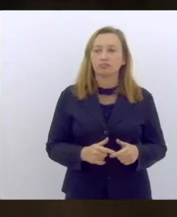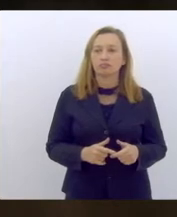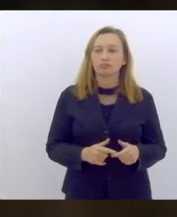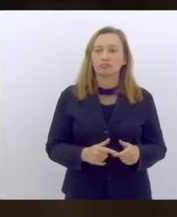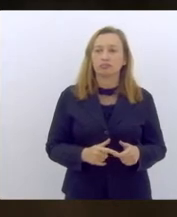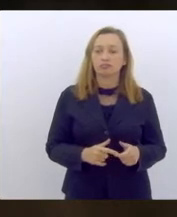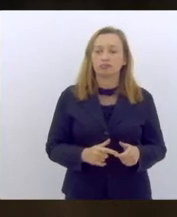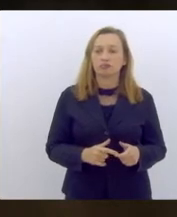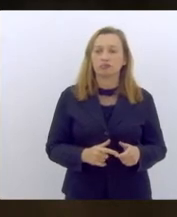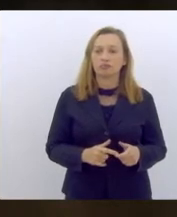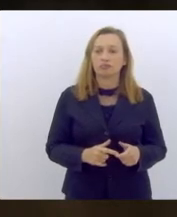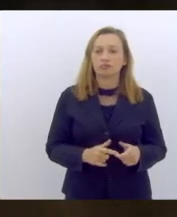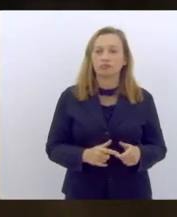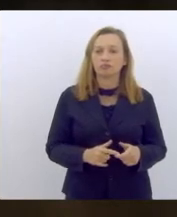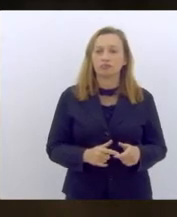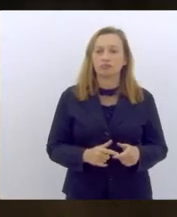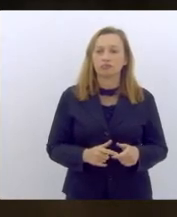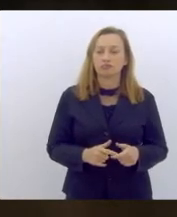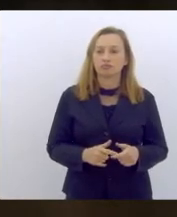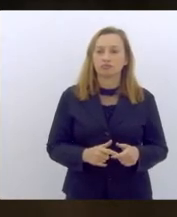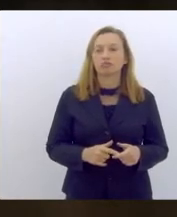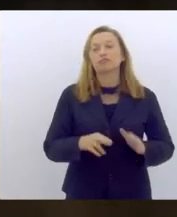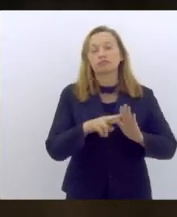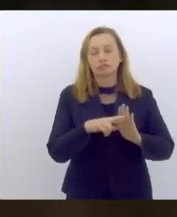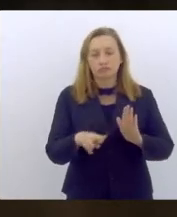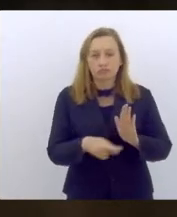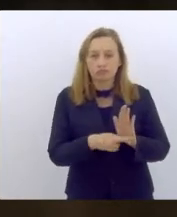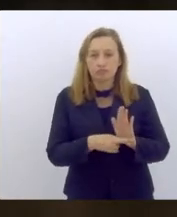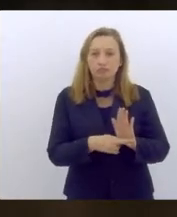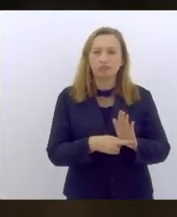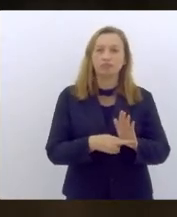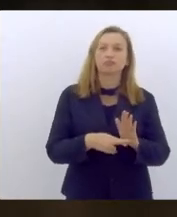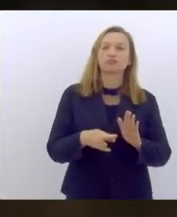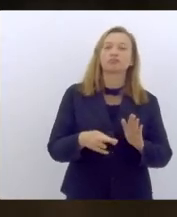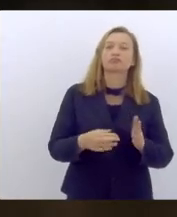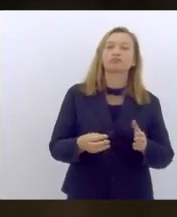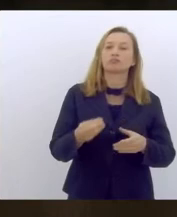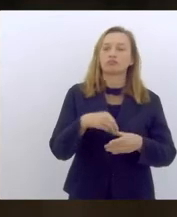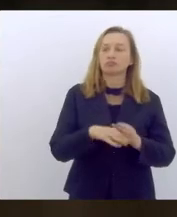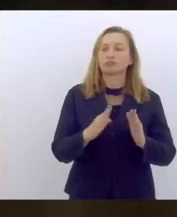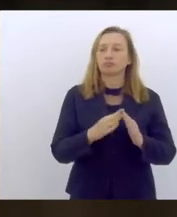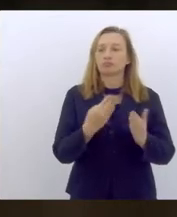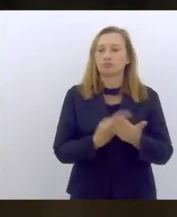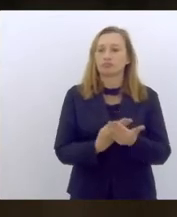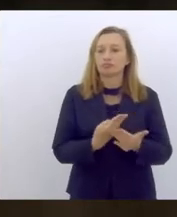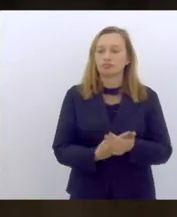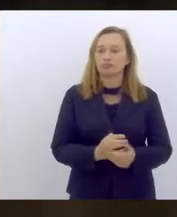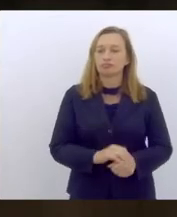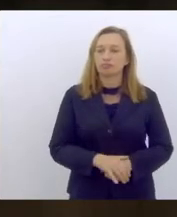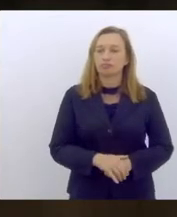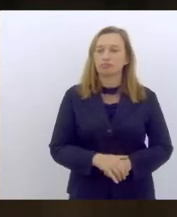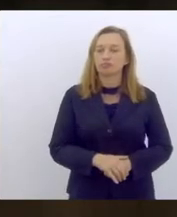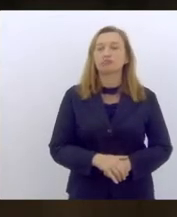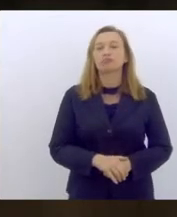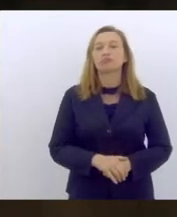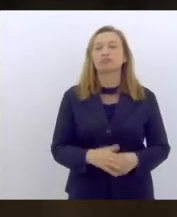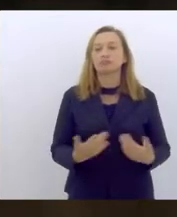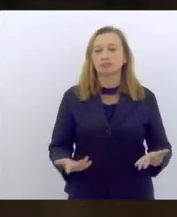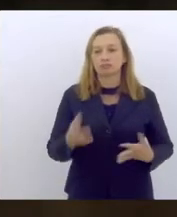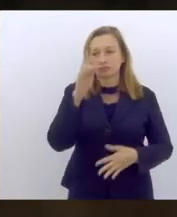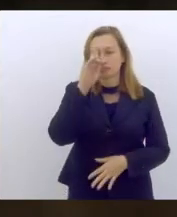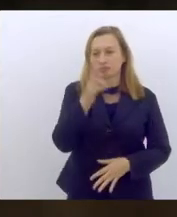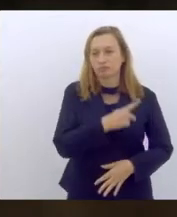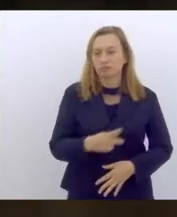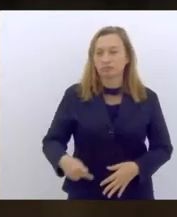necessárias a publicidade das normas contidas no regimento interno assim poxa Presidente